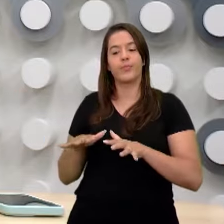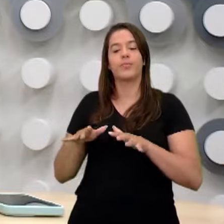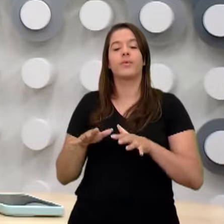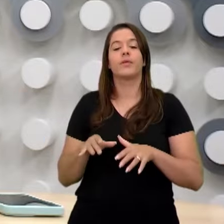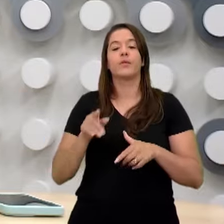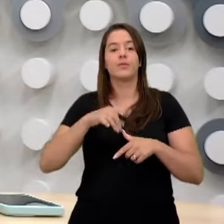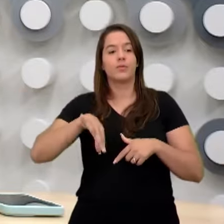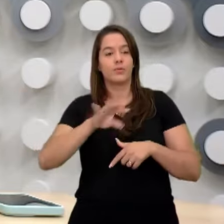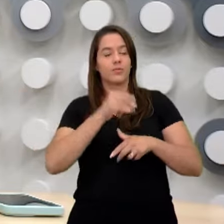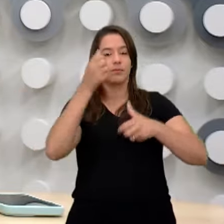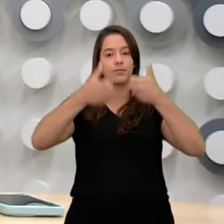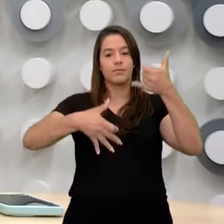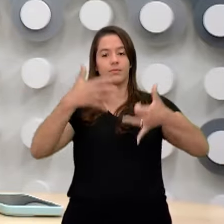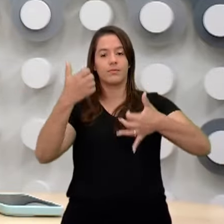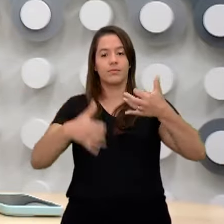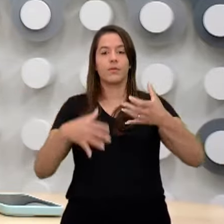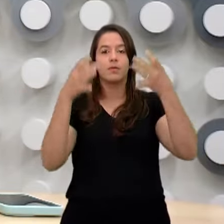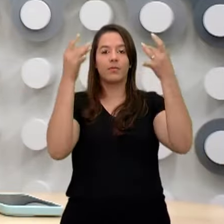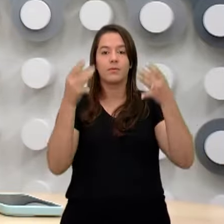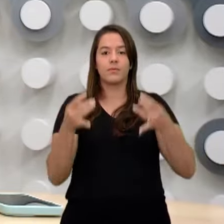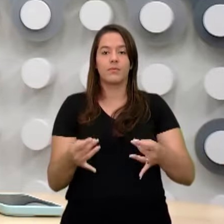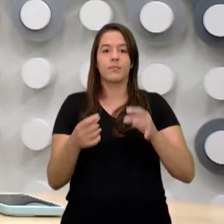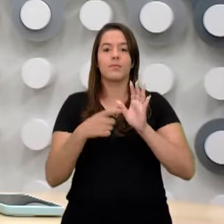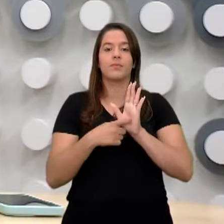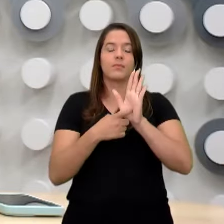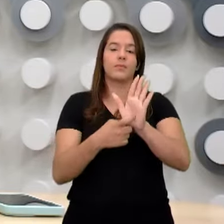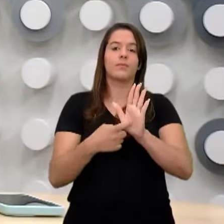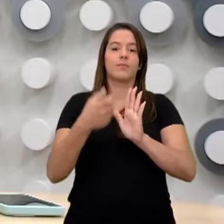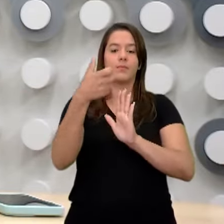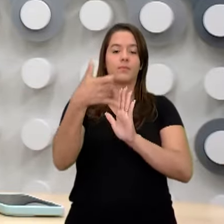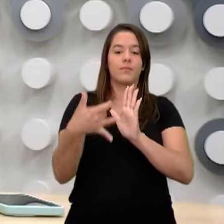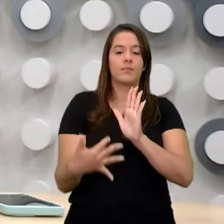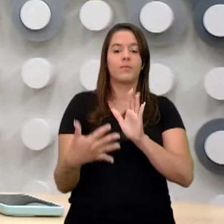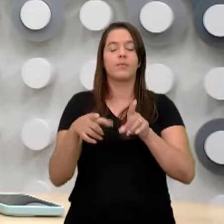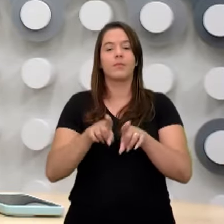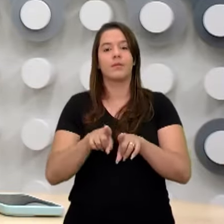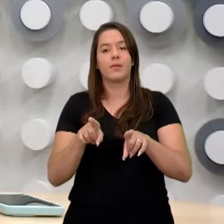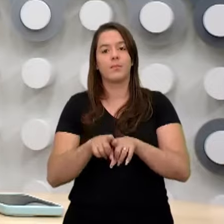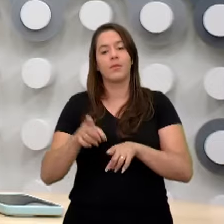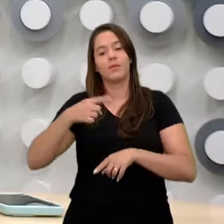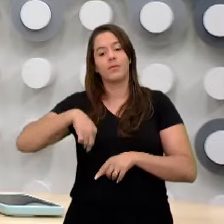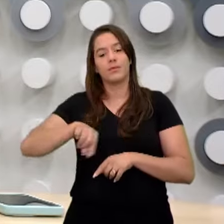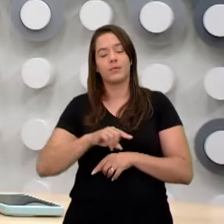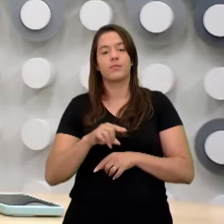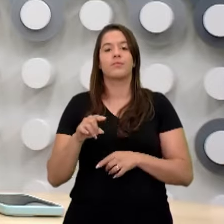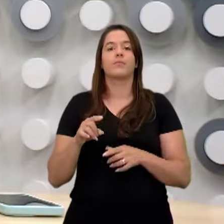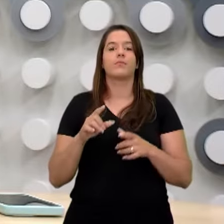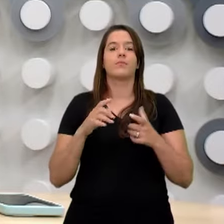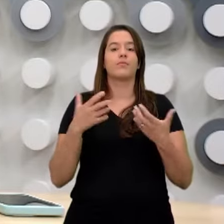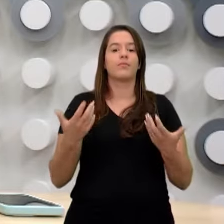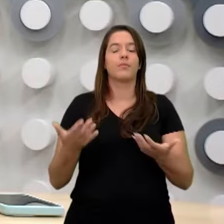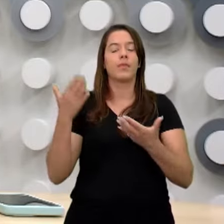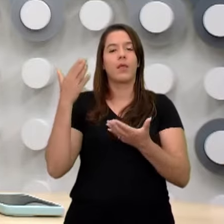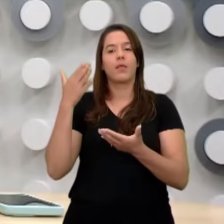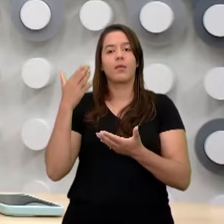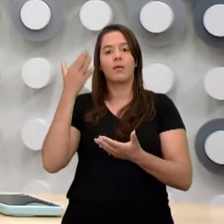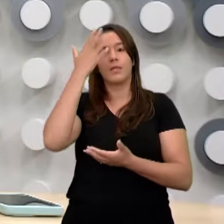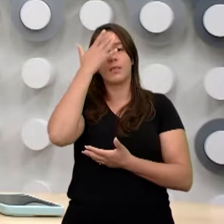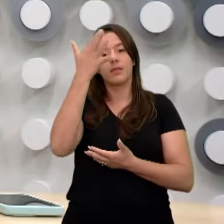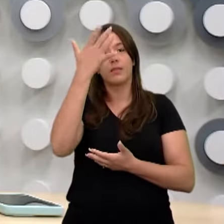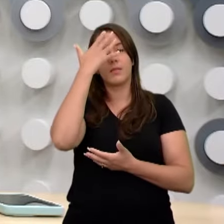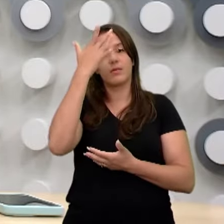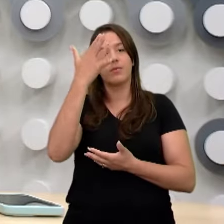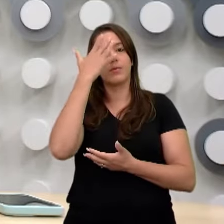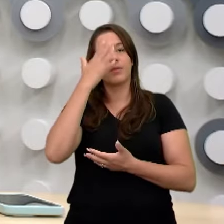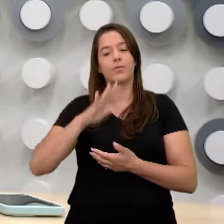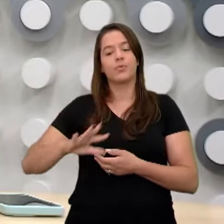aí eu fiz aí uma descrição das camadas internas, falamos aí da teoria de Wegener, e nós vamos dar uma continuidade nessa